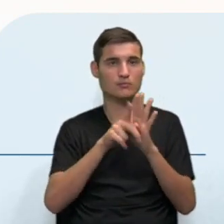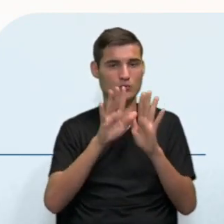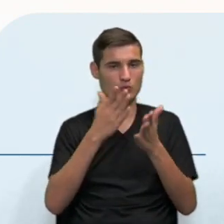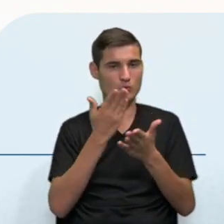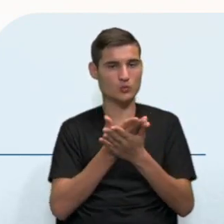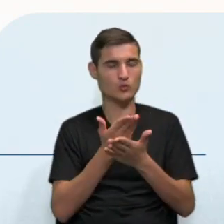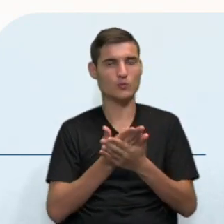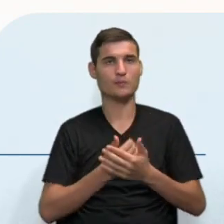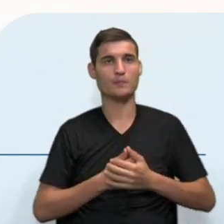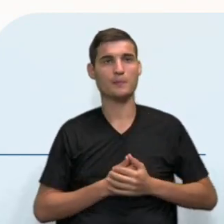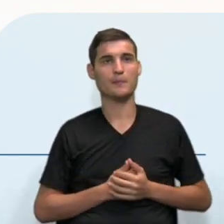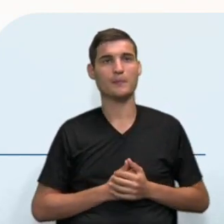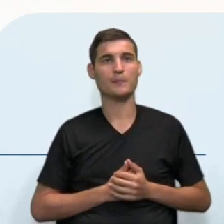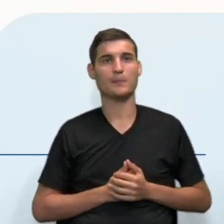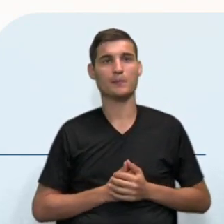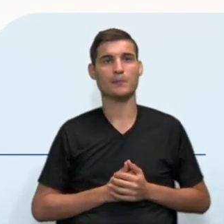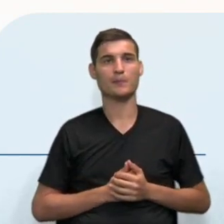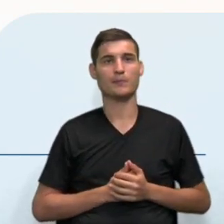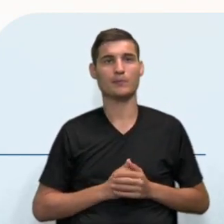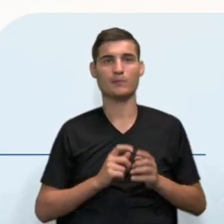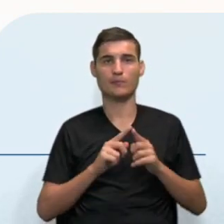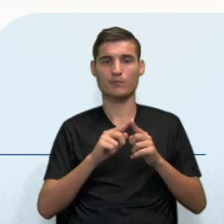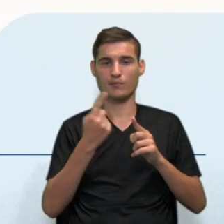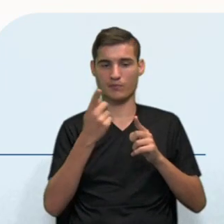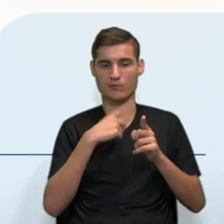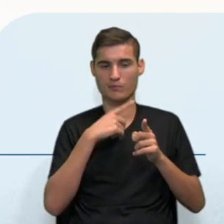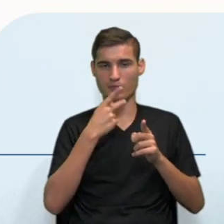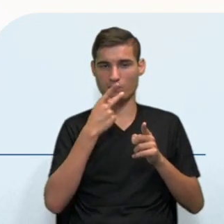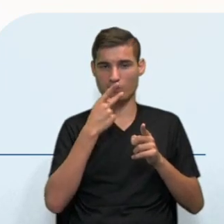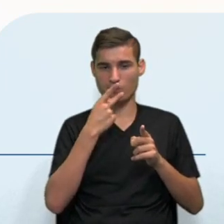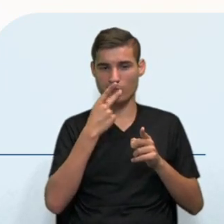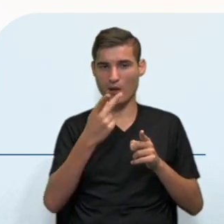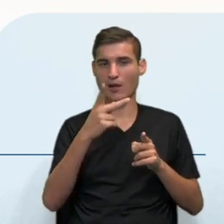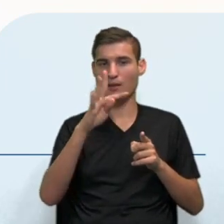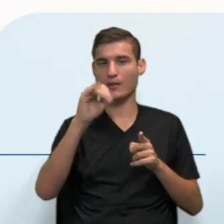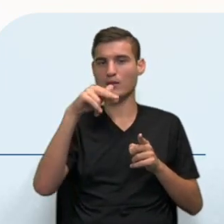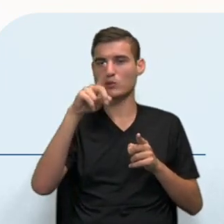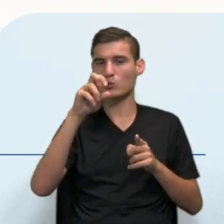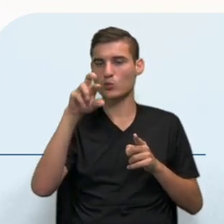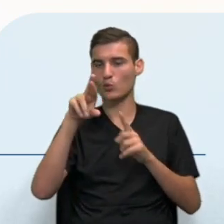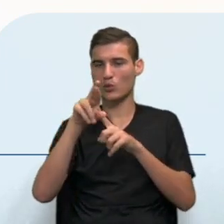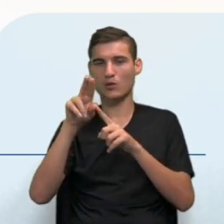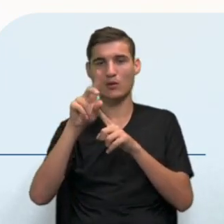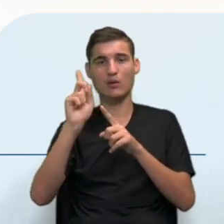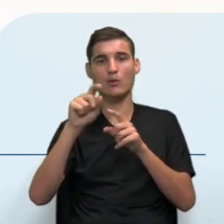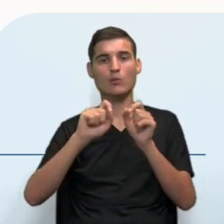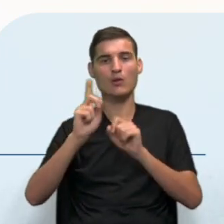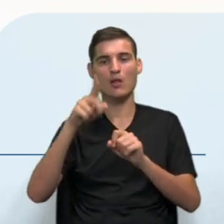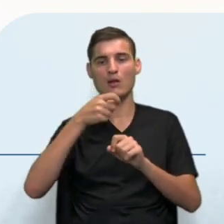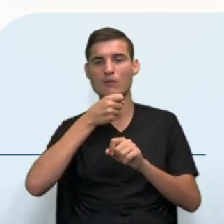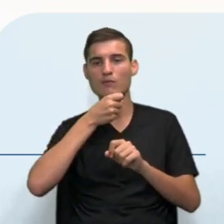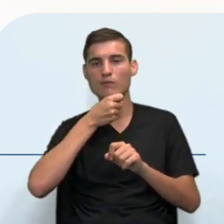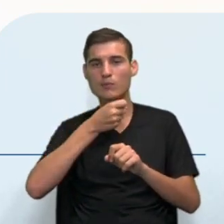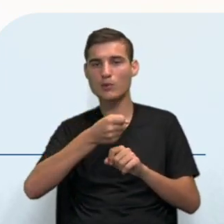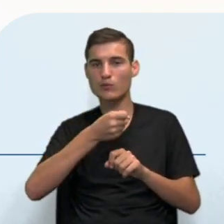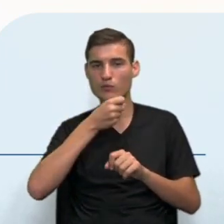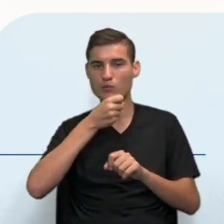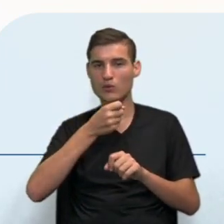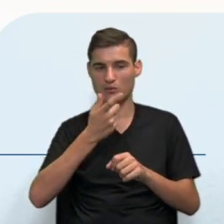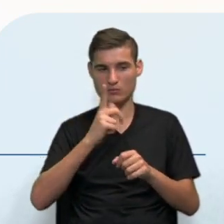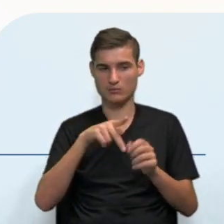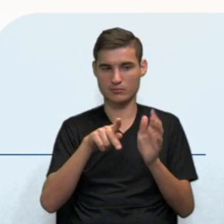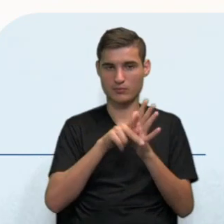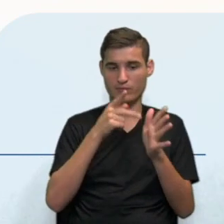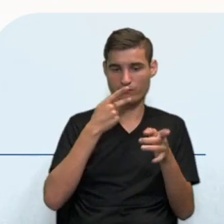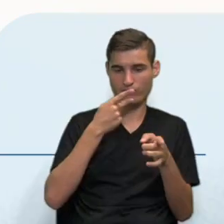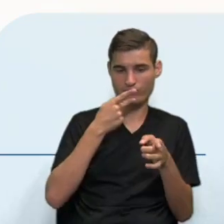estudou. Depois ela vai passar por um transdutor. O que é o transdutor? É o que vai transformar a voz em sinal elétrico. Essa